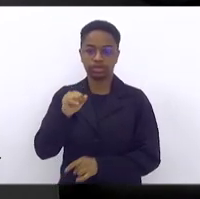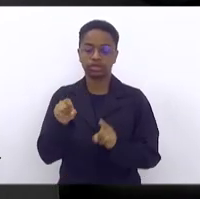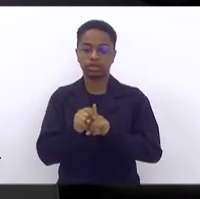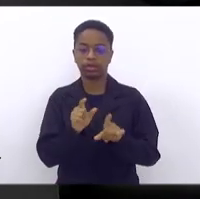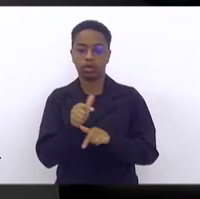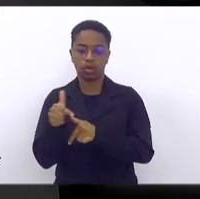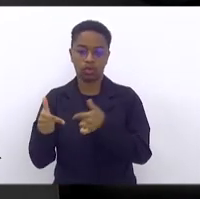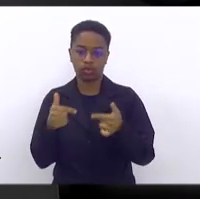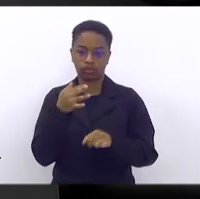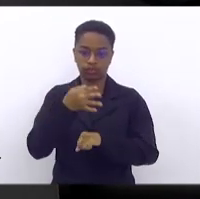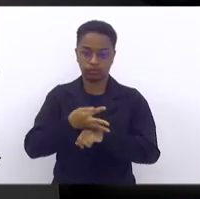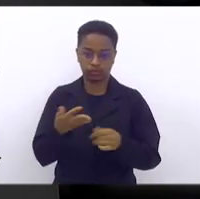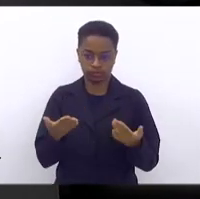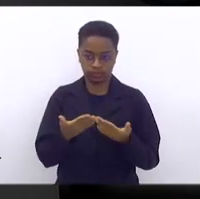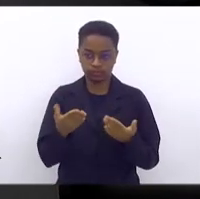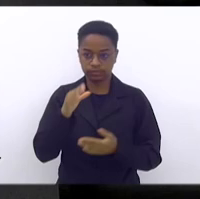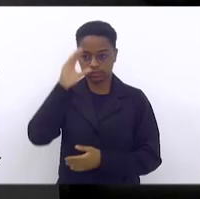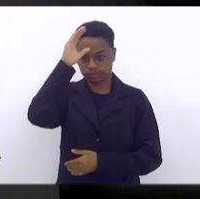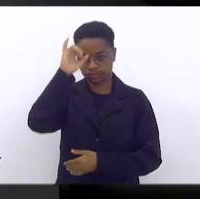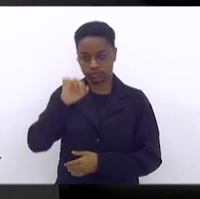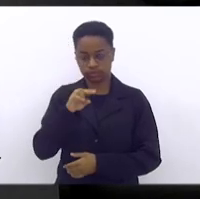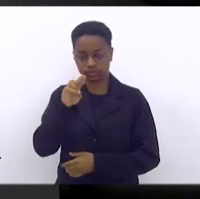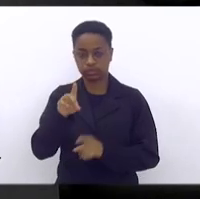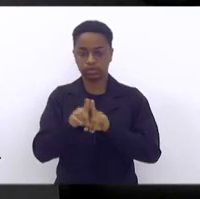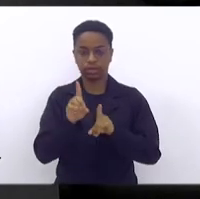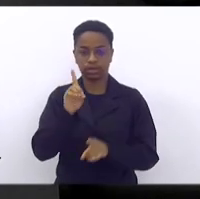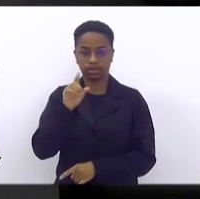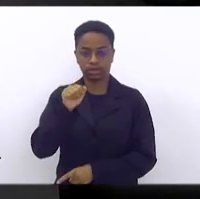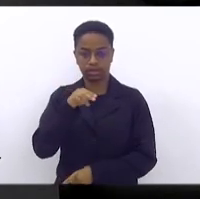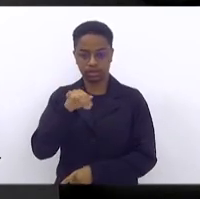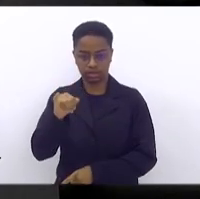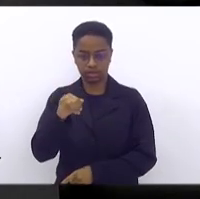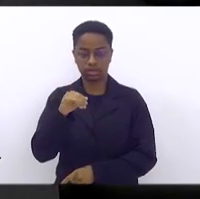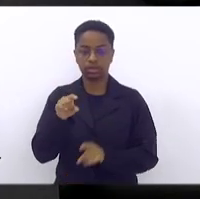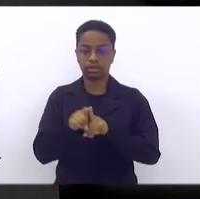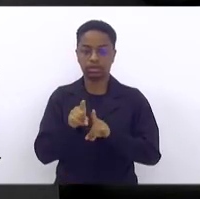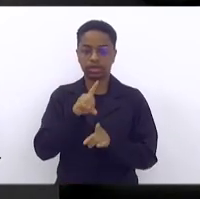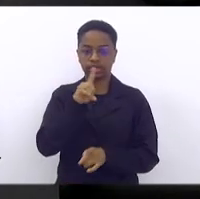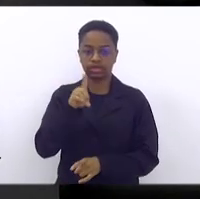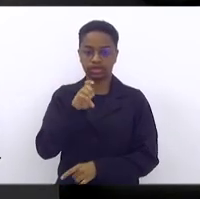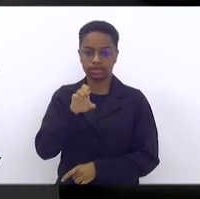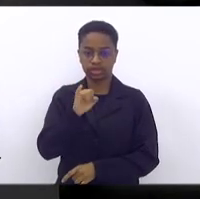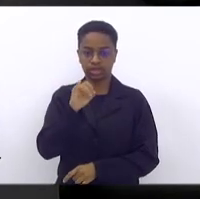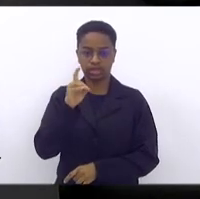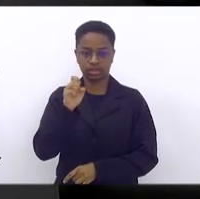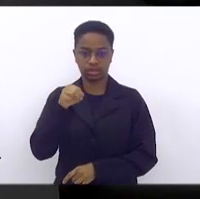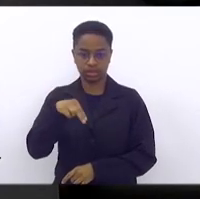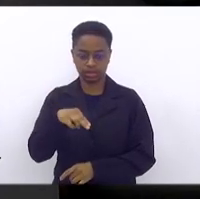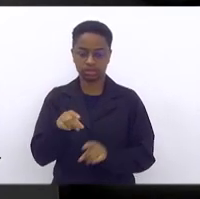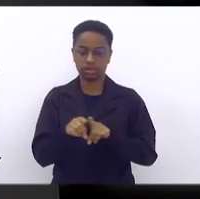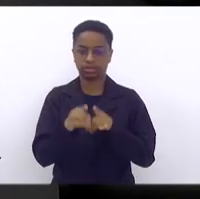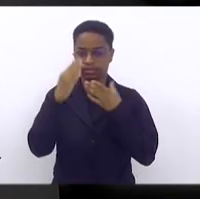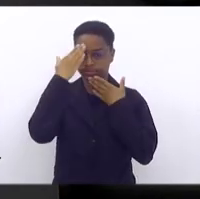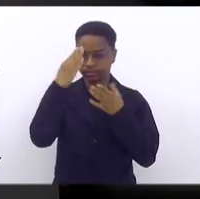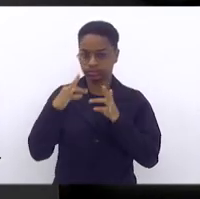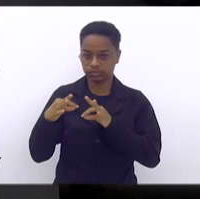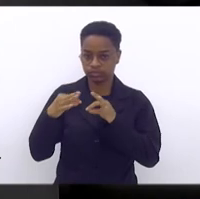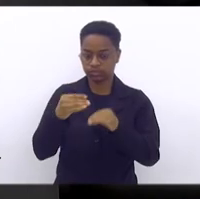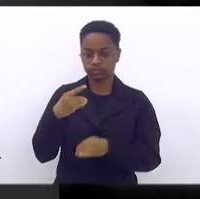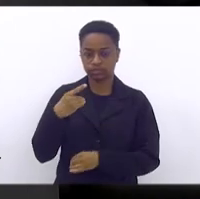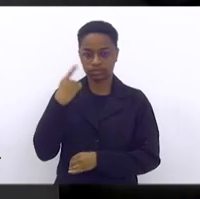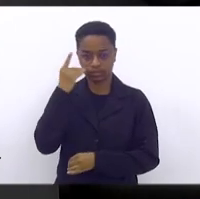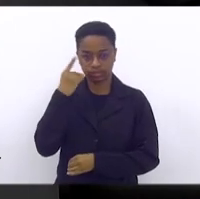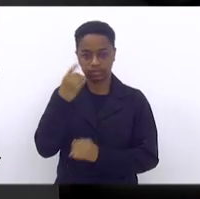aqui, Tia Ju, Dani Monteiro também, e Zeidan. Então, agradecer a todos os deputados que formam essa CPI